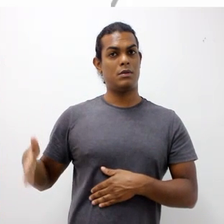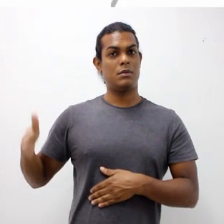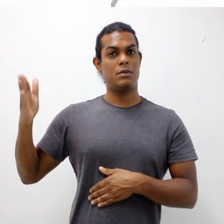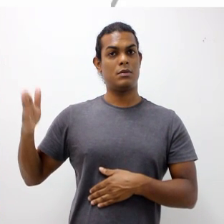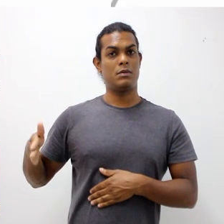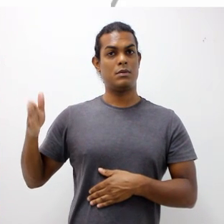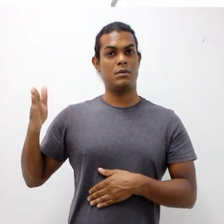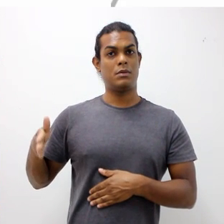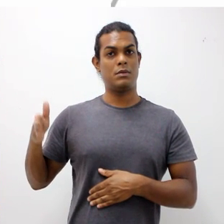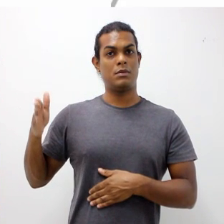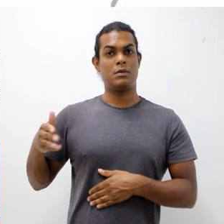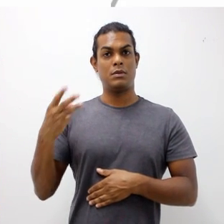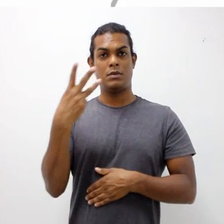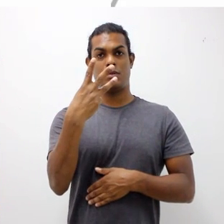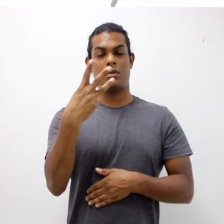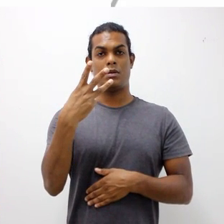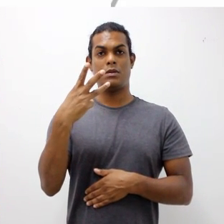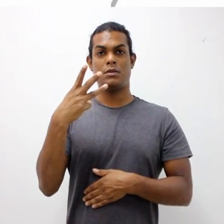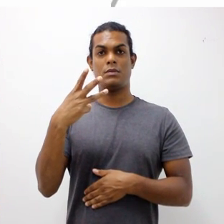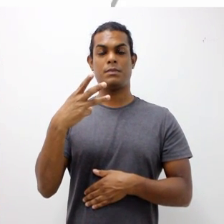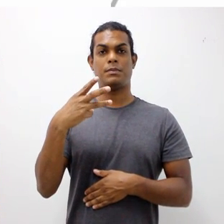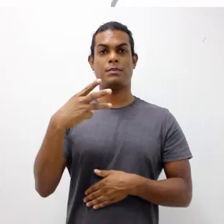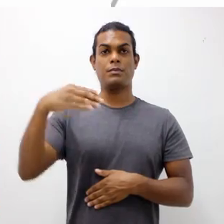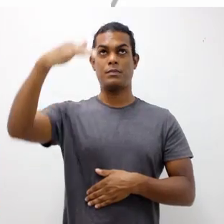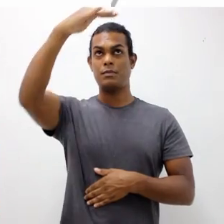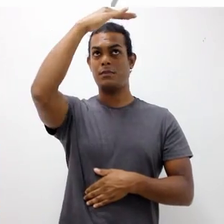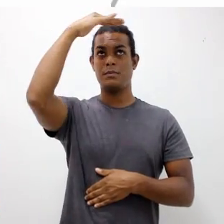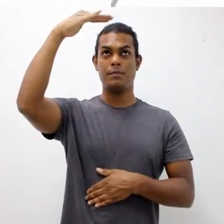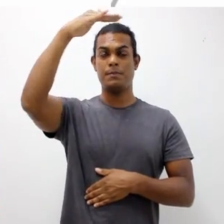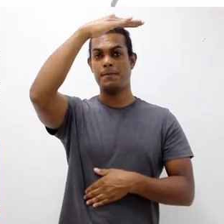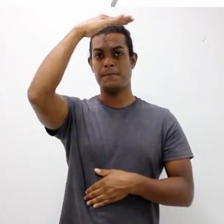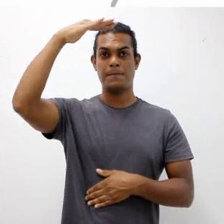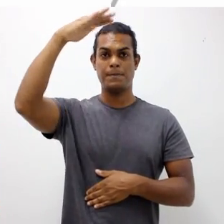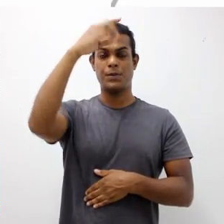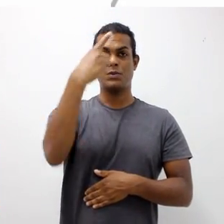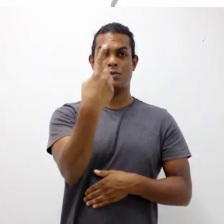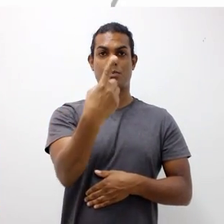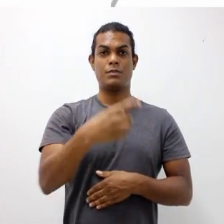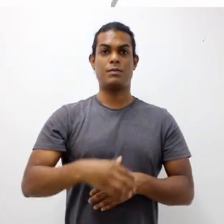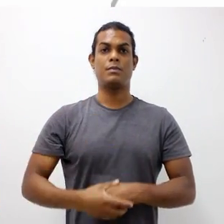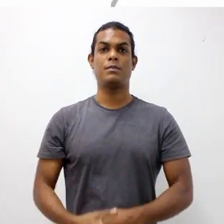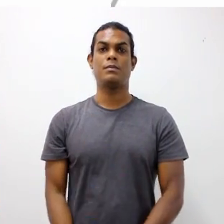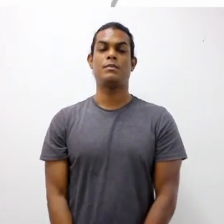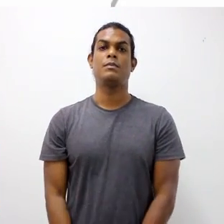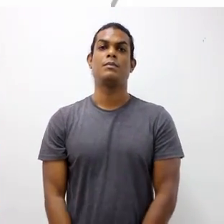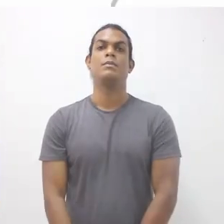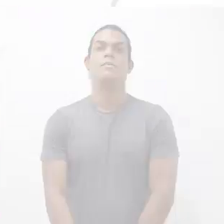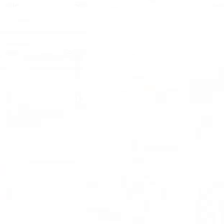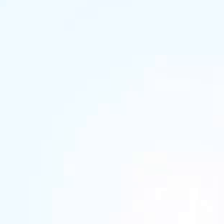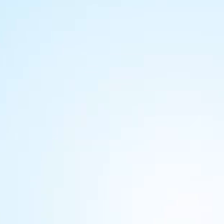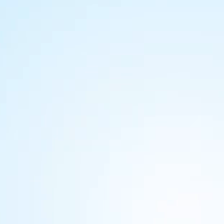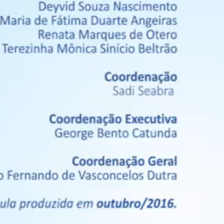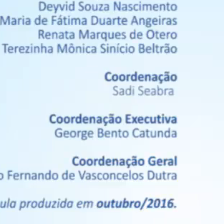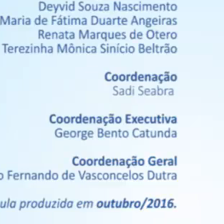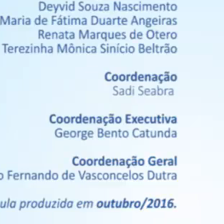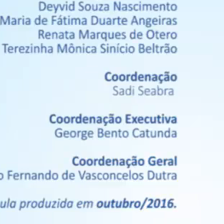lateral direita, paralela ao eixo das profundidades, que contém o número 3, e a face superior com o número 1.